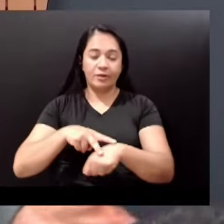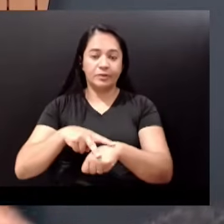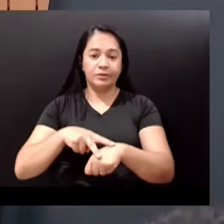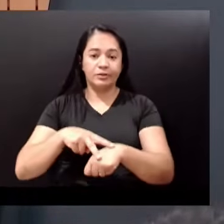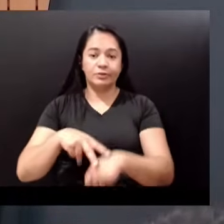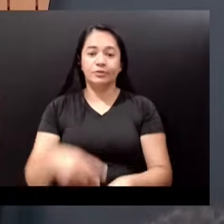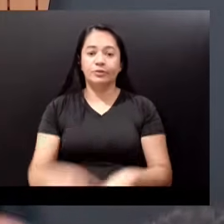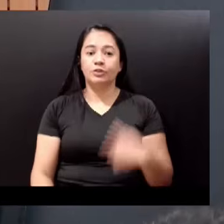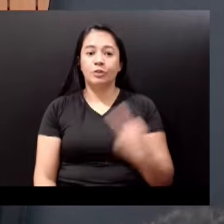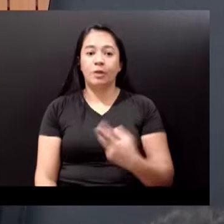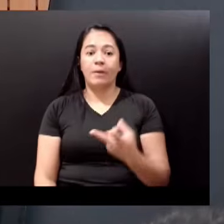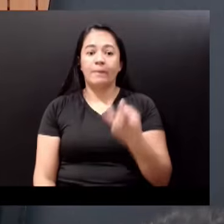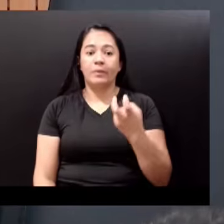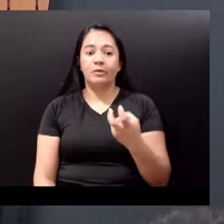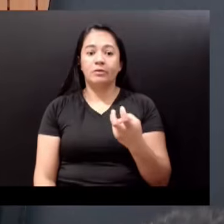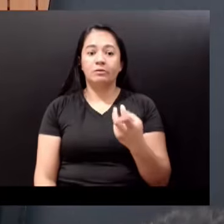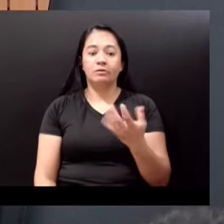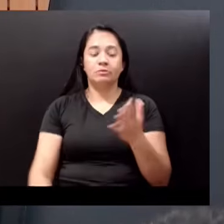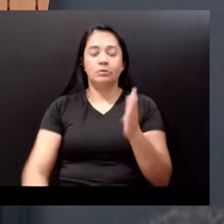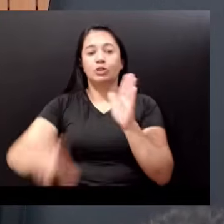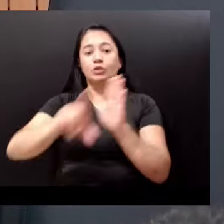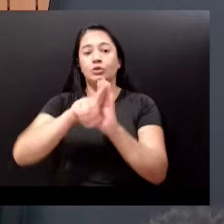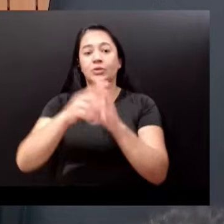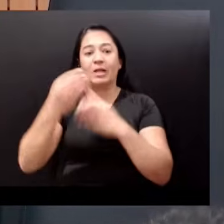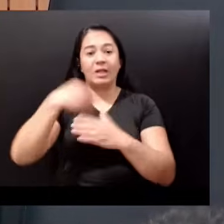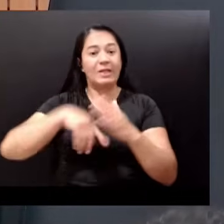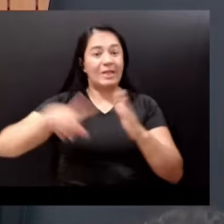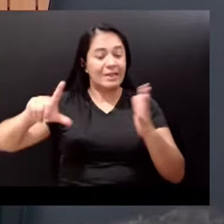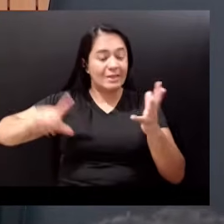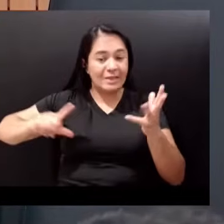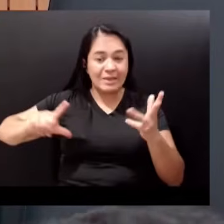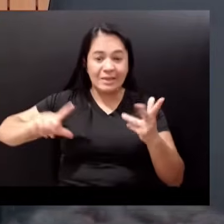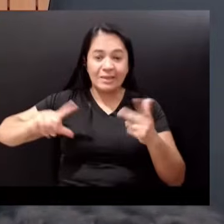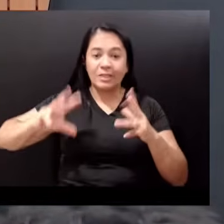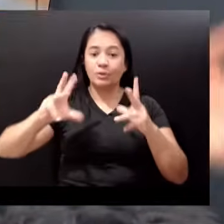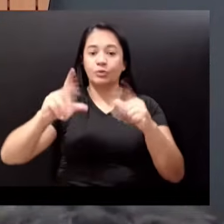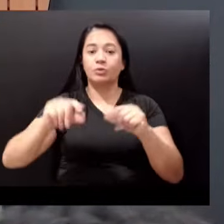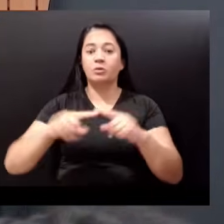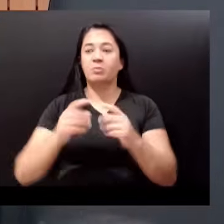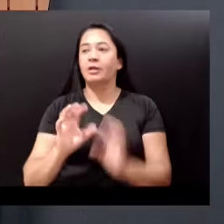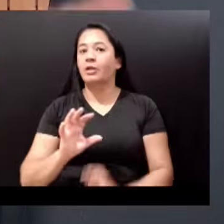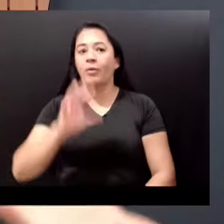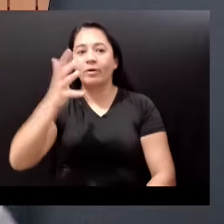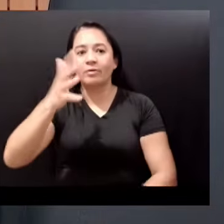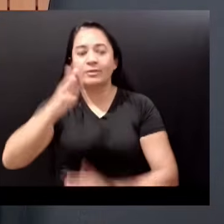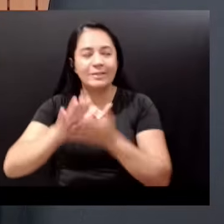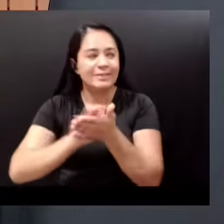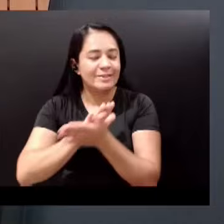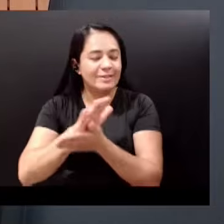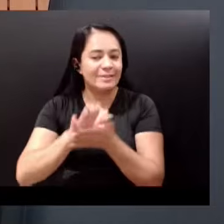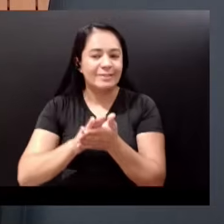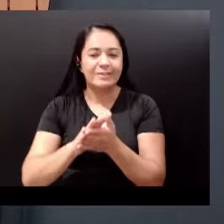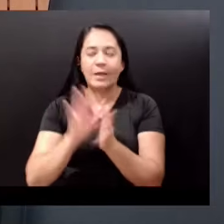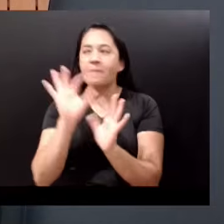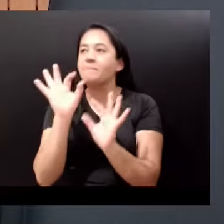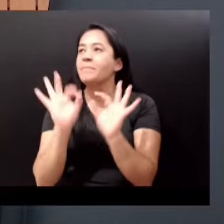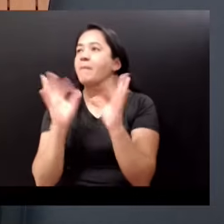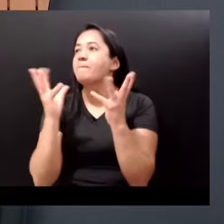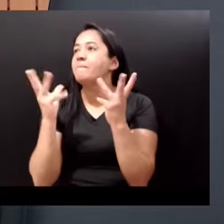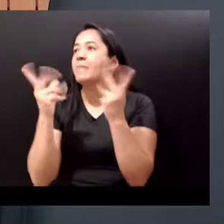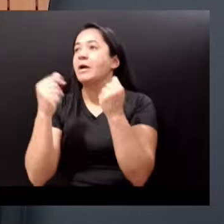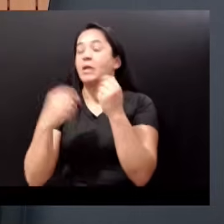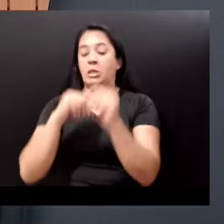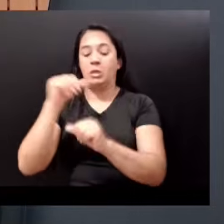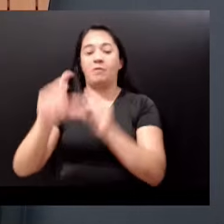tudo na lei, mas nada acontece. O plano é maravilhoso, virou lei e nada